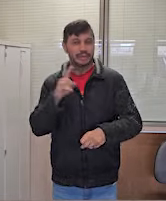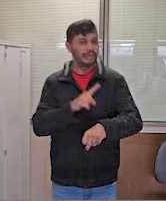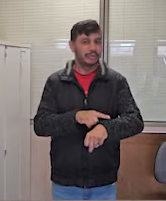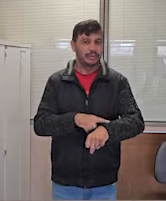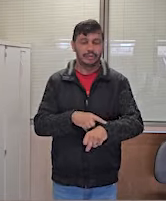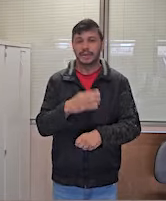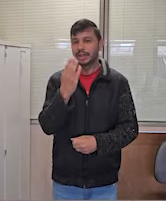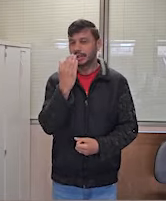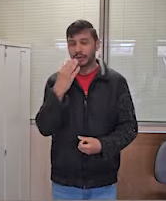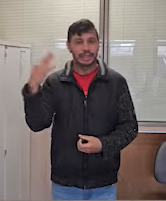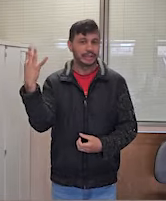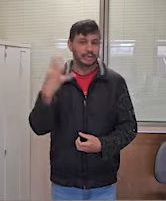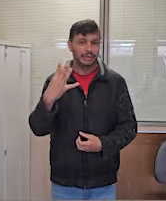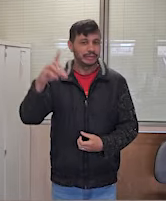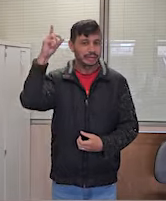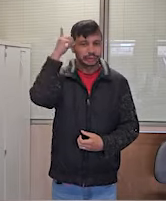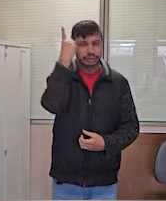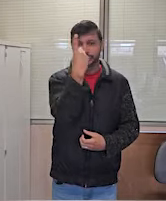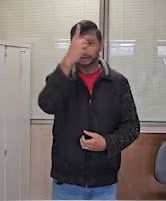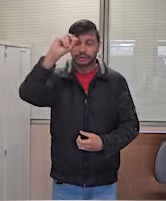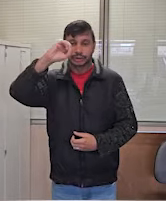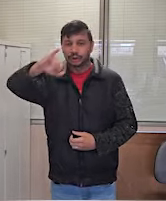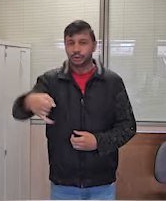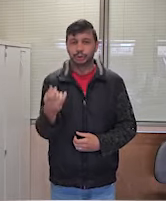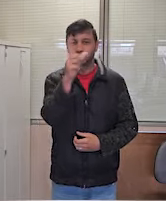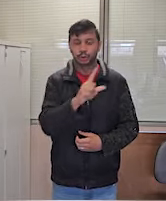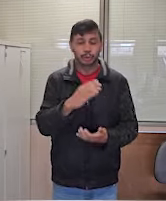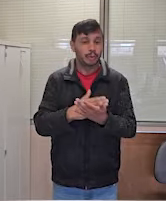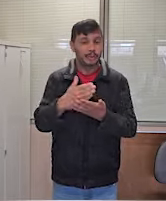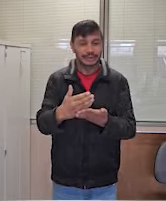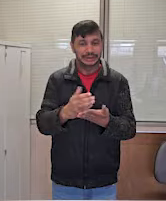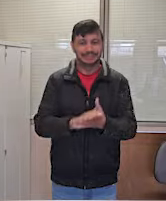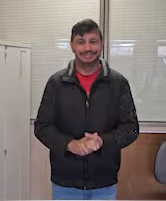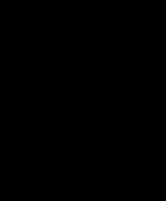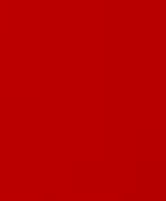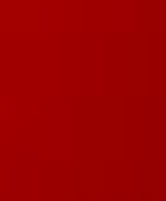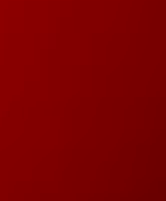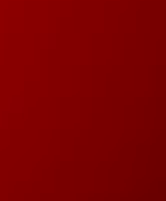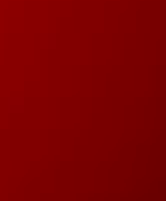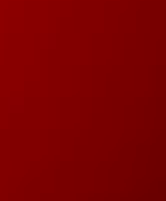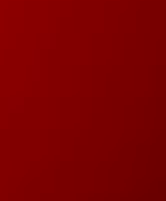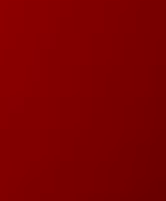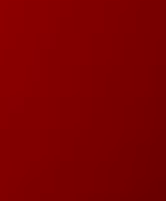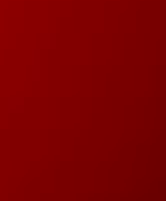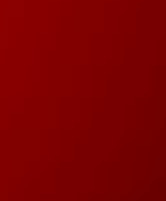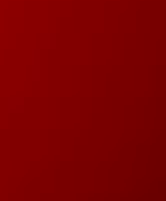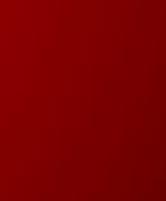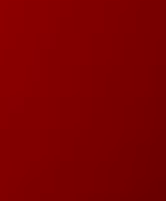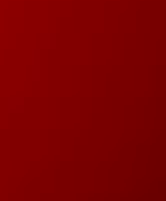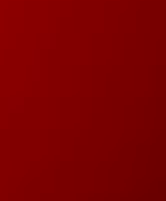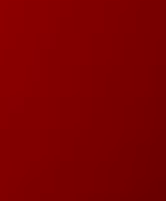Olá, o Hora da Boia desta quarta-feira, dia 10 de julho, está começando.